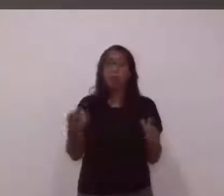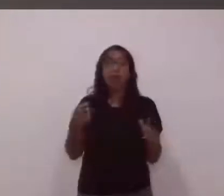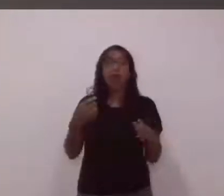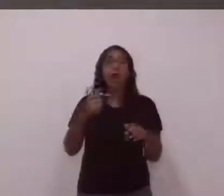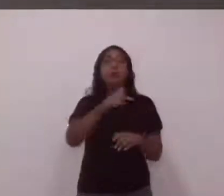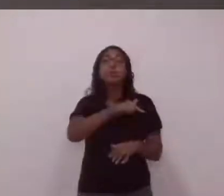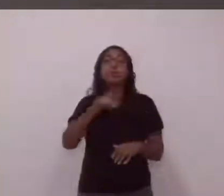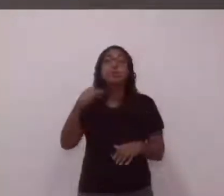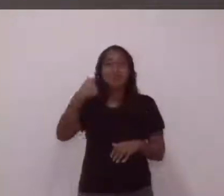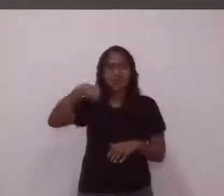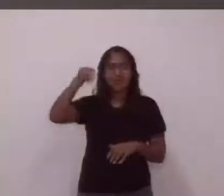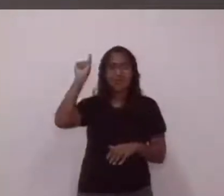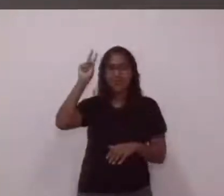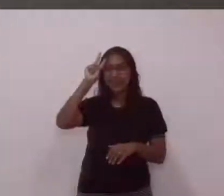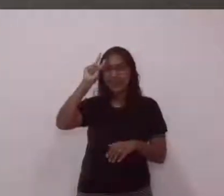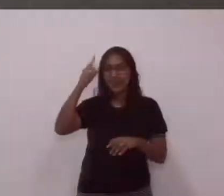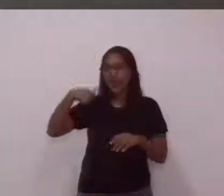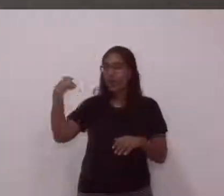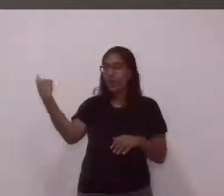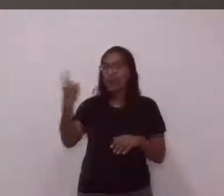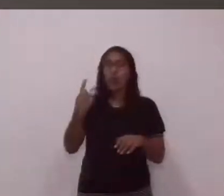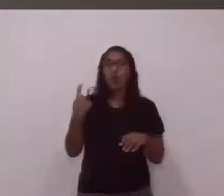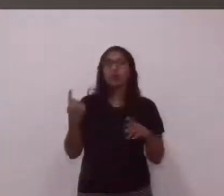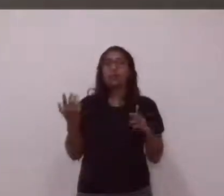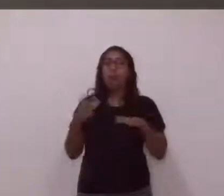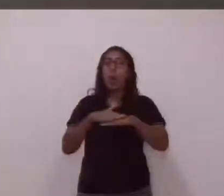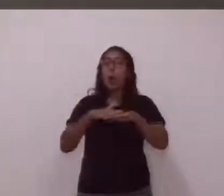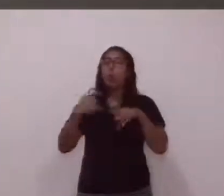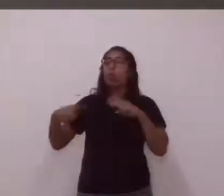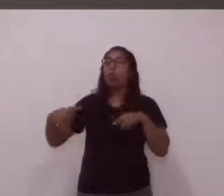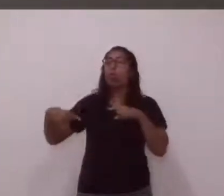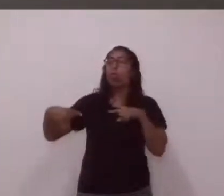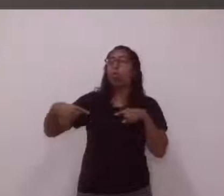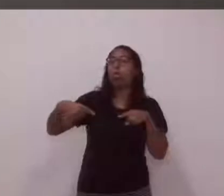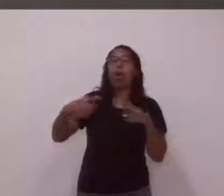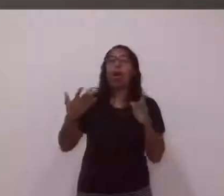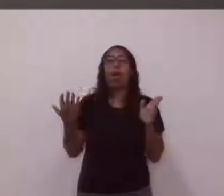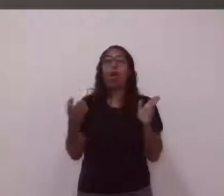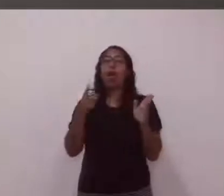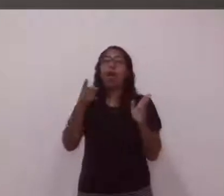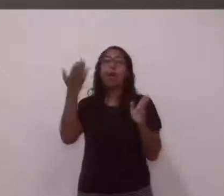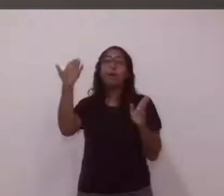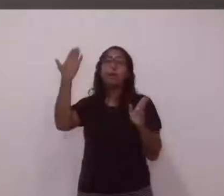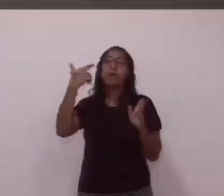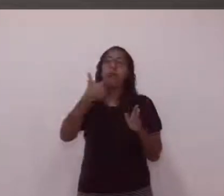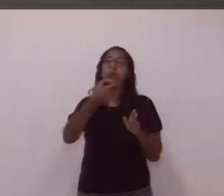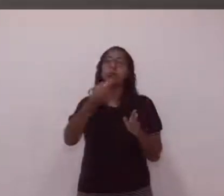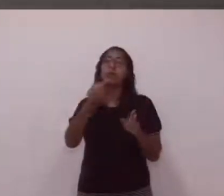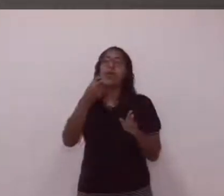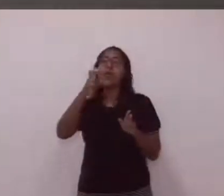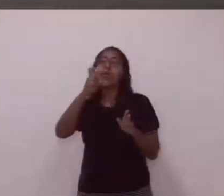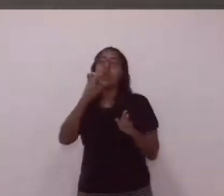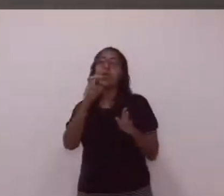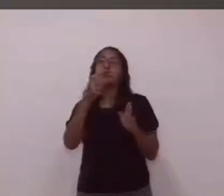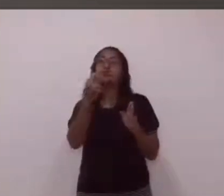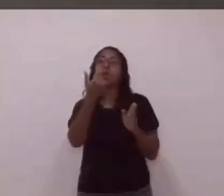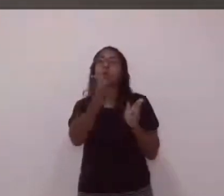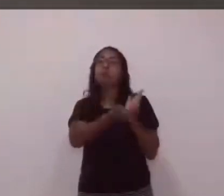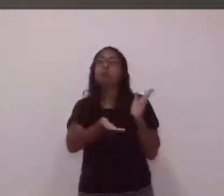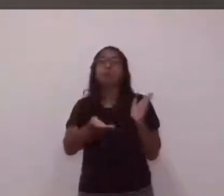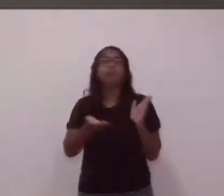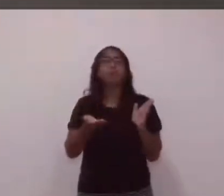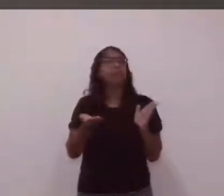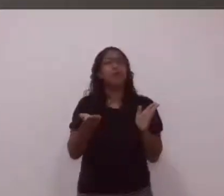aqui uma noite inteira discutindo quando o vereador falou da saúde a mesma coisa e eu citei esse dia nós estamos com uma falta de